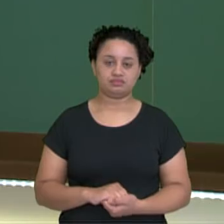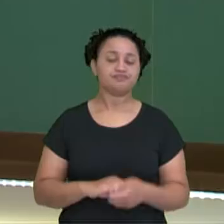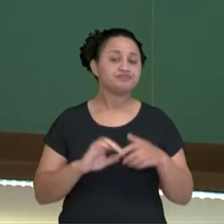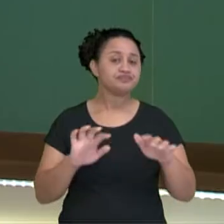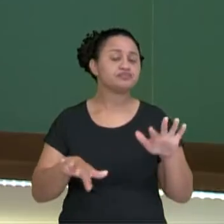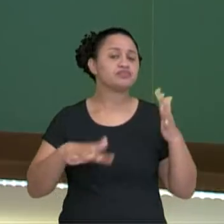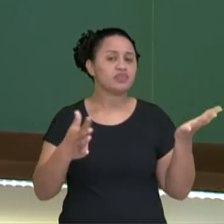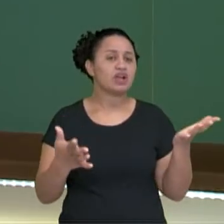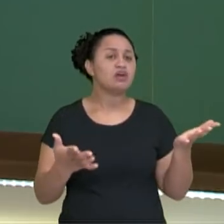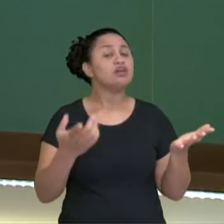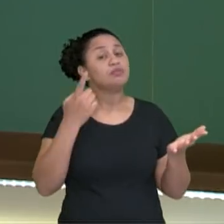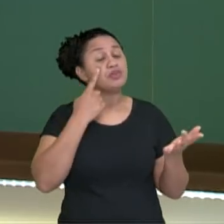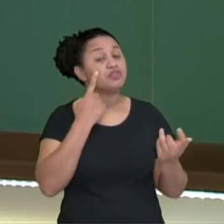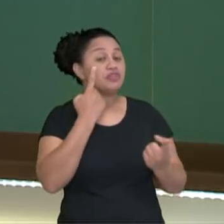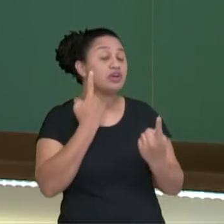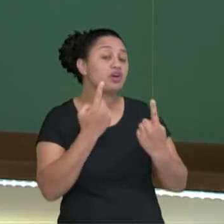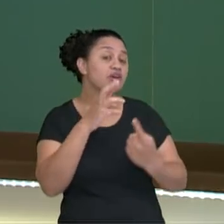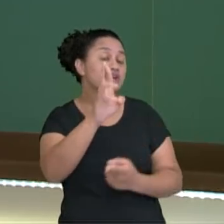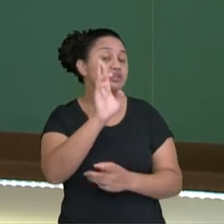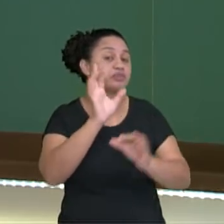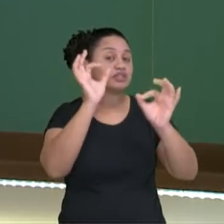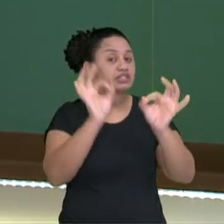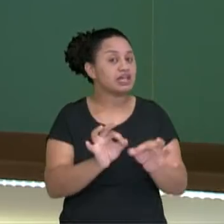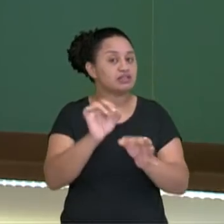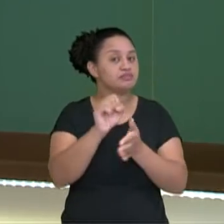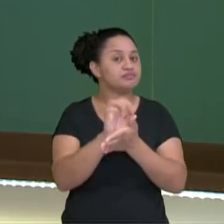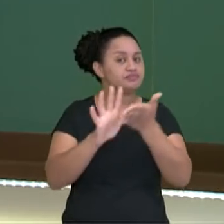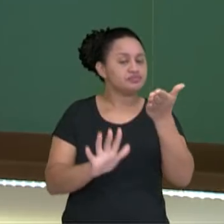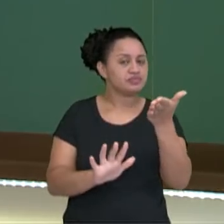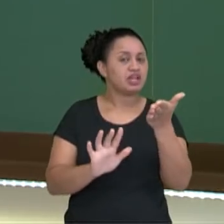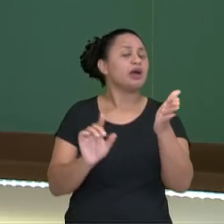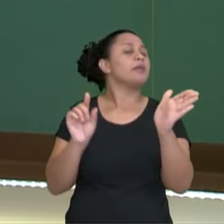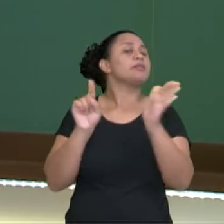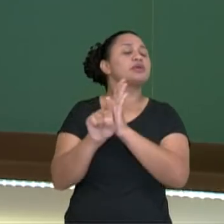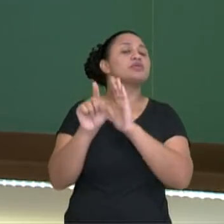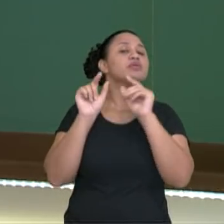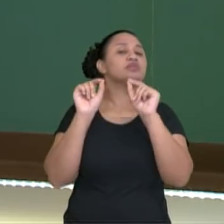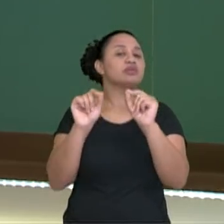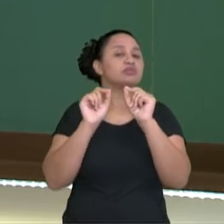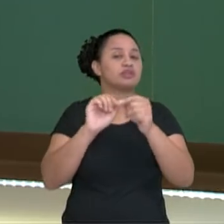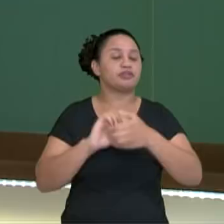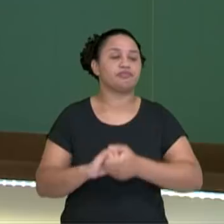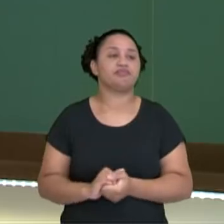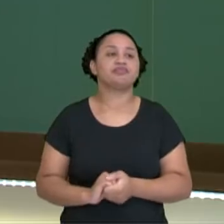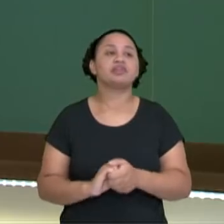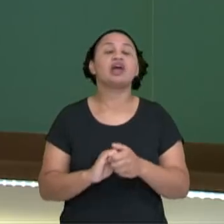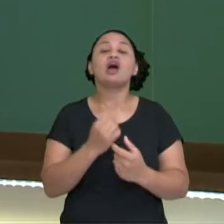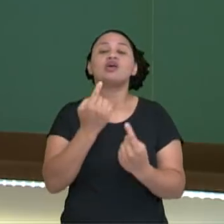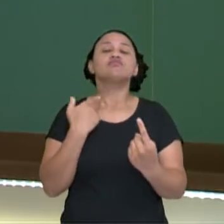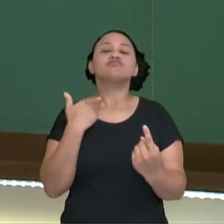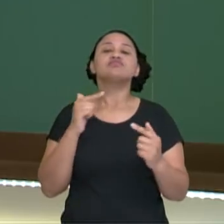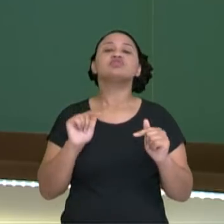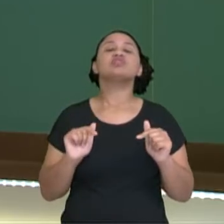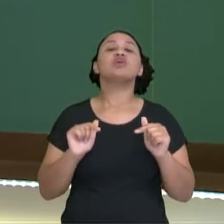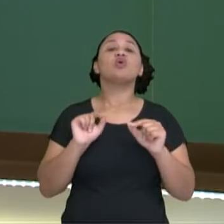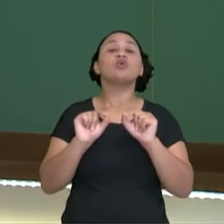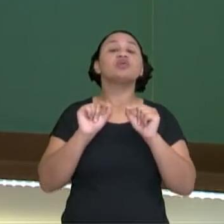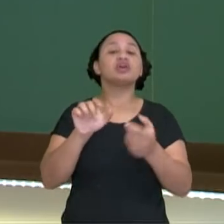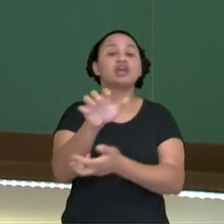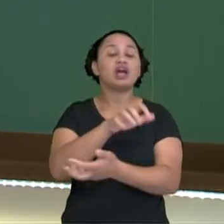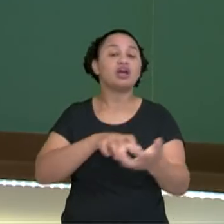E aí, gente, vamos ver qual é a resposta correta da atividade. A pergunta era a seguinte: que impacto a Revolução